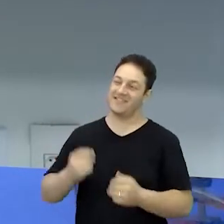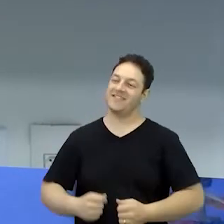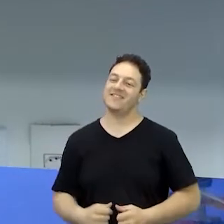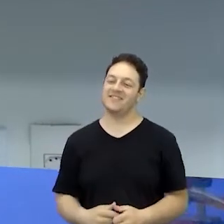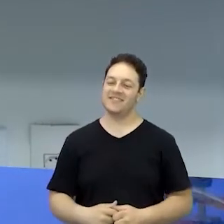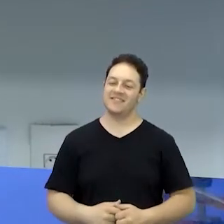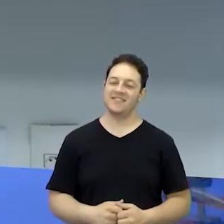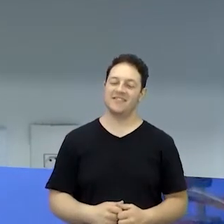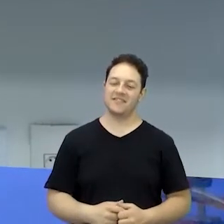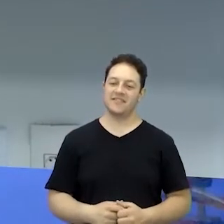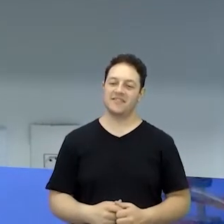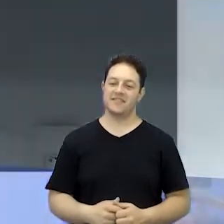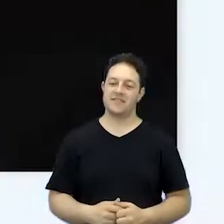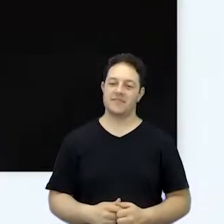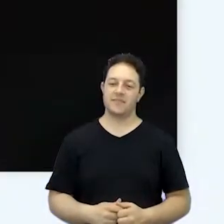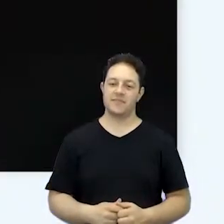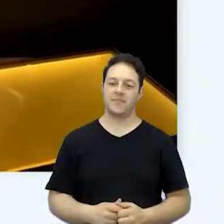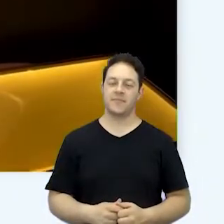soltar